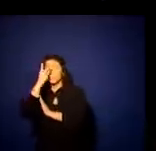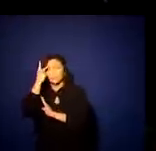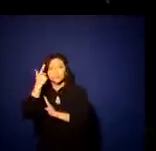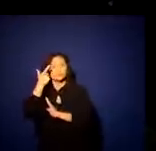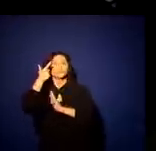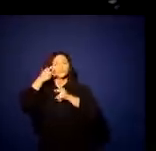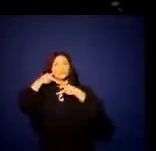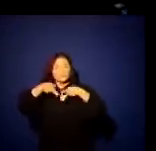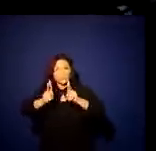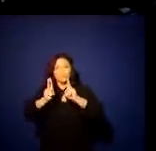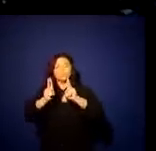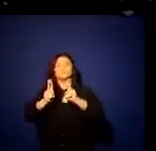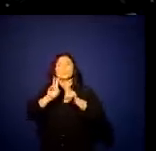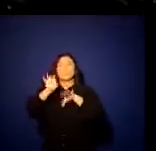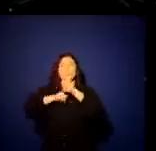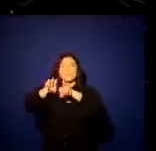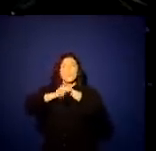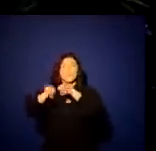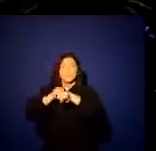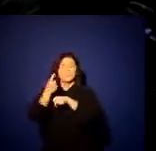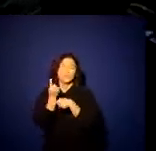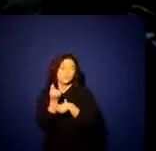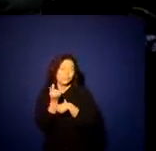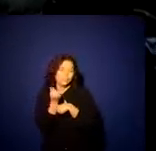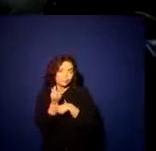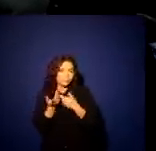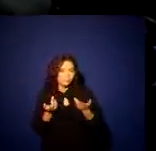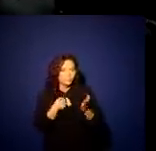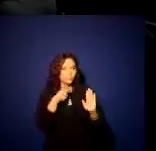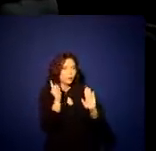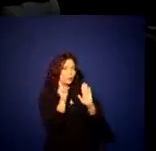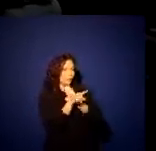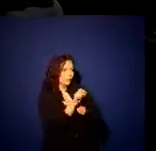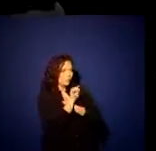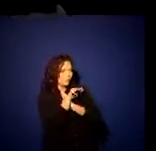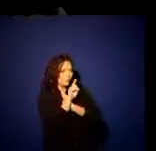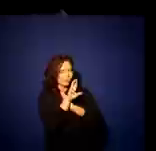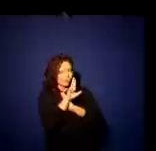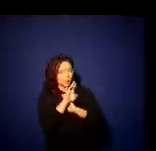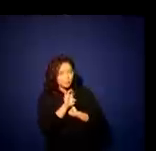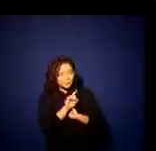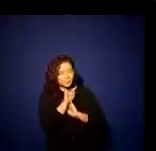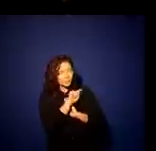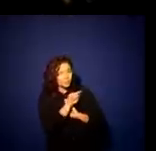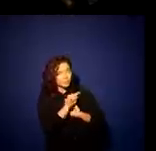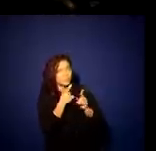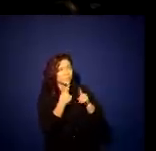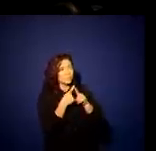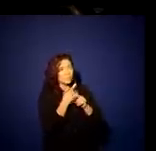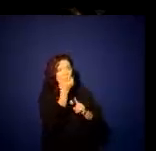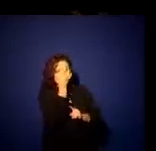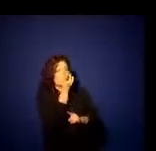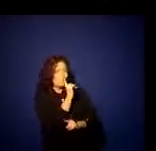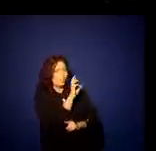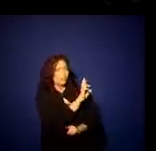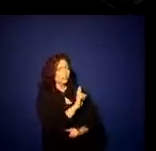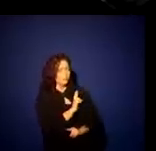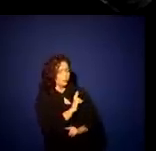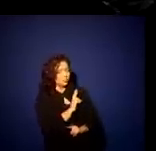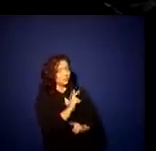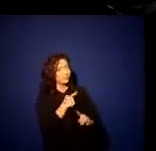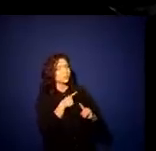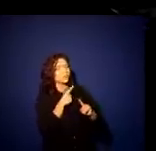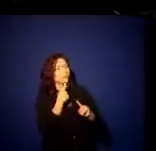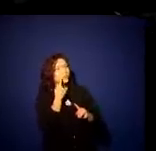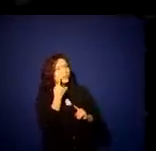locais então a pergunta André eu sei que não é fácil resposta eu também fico me pergunta o tempo todo é